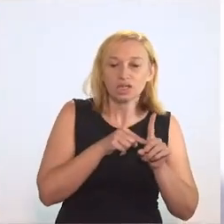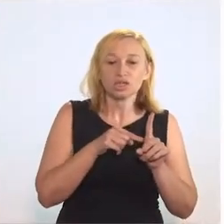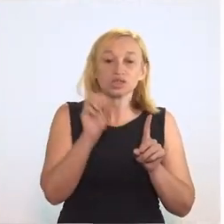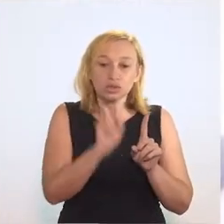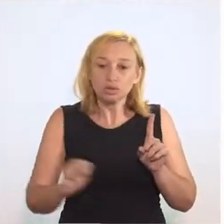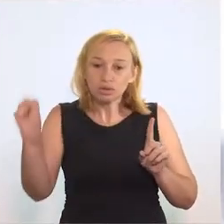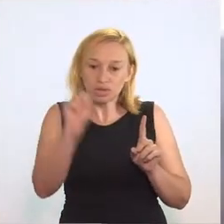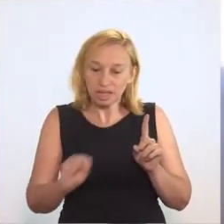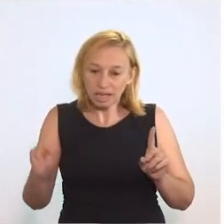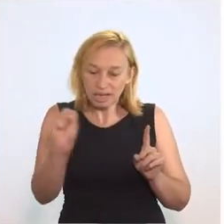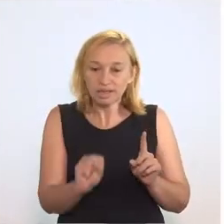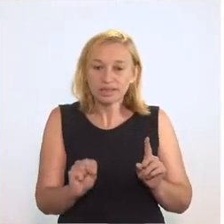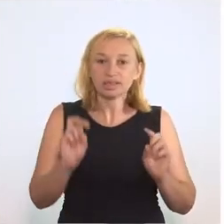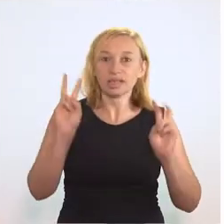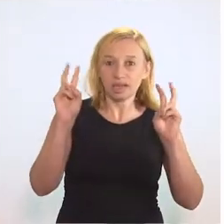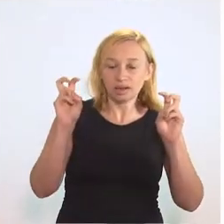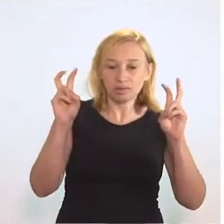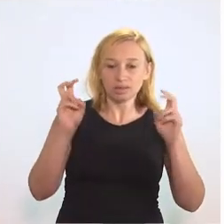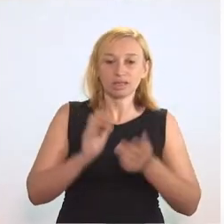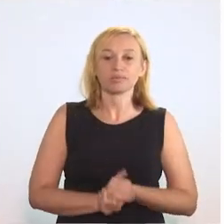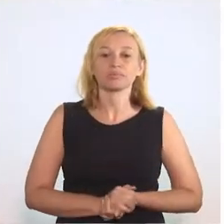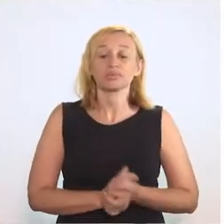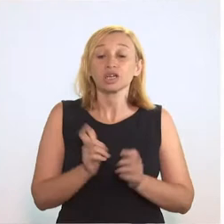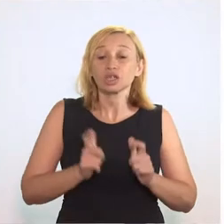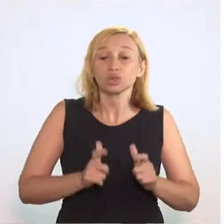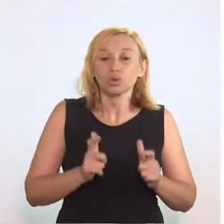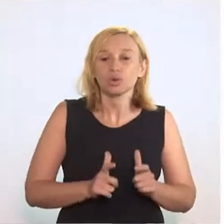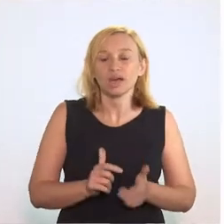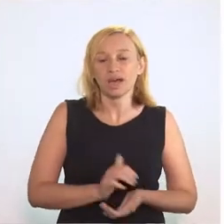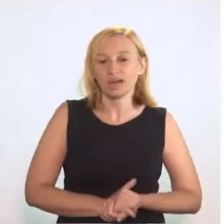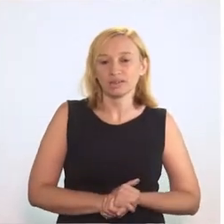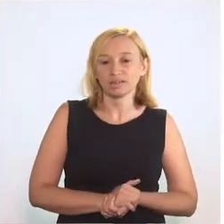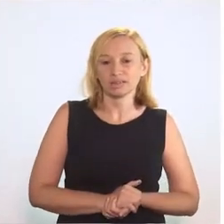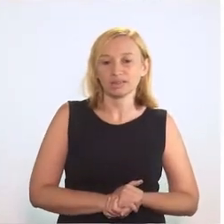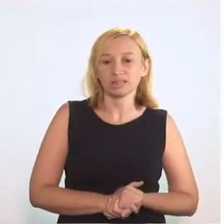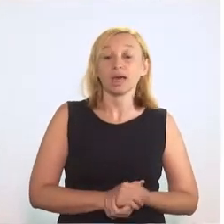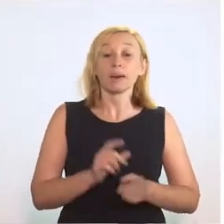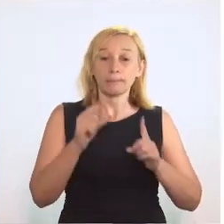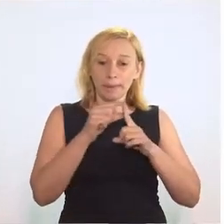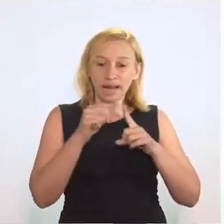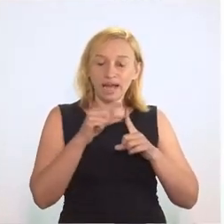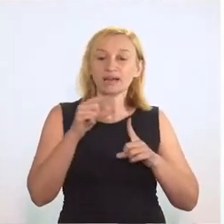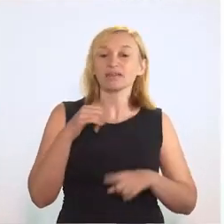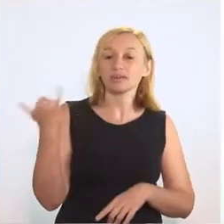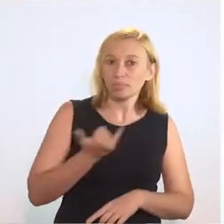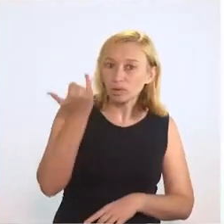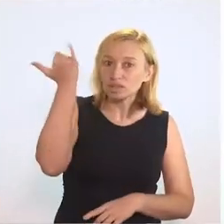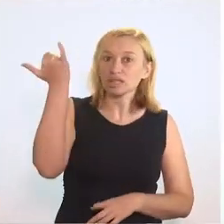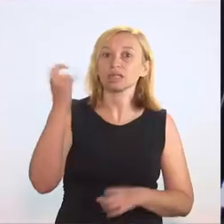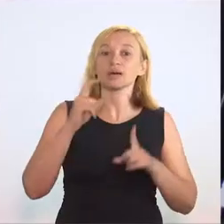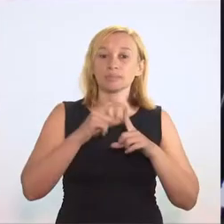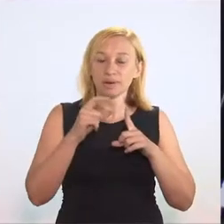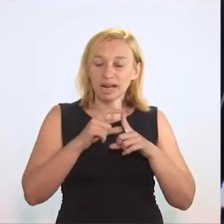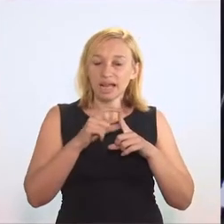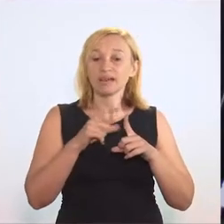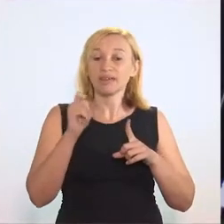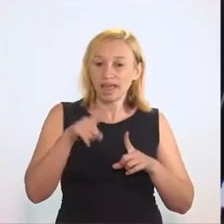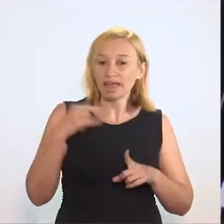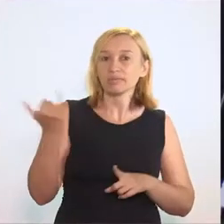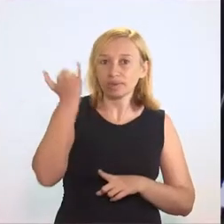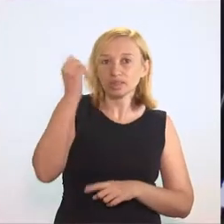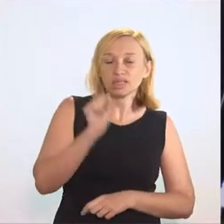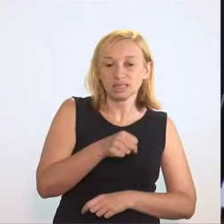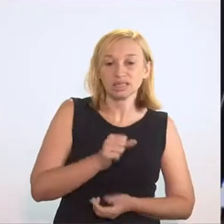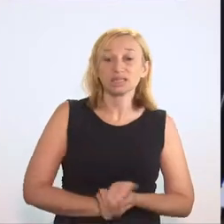mãe solteira, que era o termo vigente, vem também desse lugar do, não, mãe, pera, palavras são importantes. palavras sim, sim. têm uma âncora